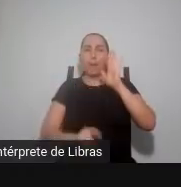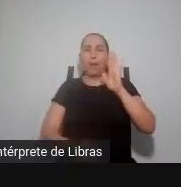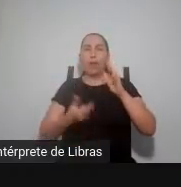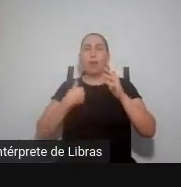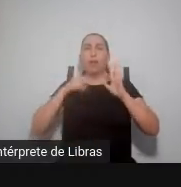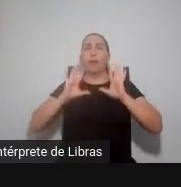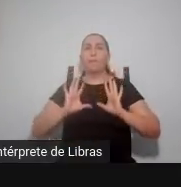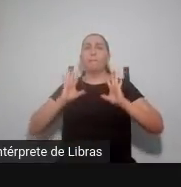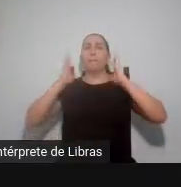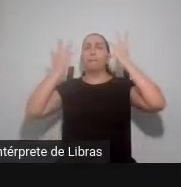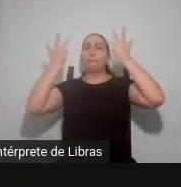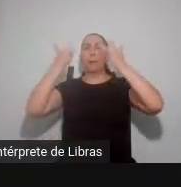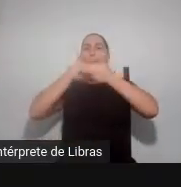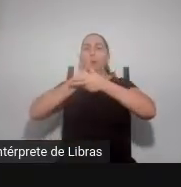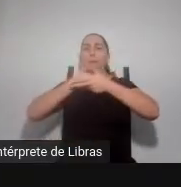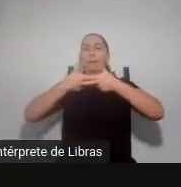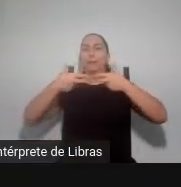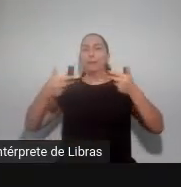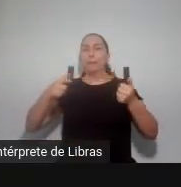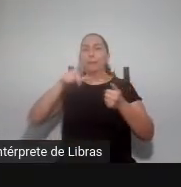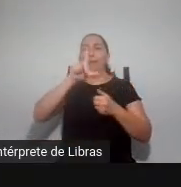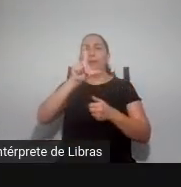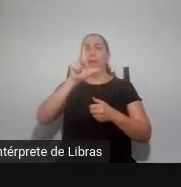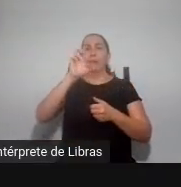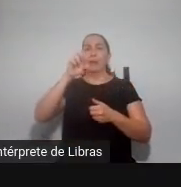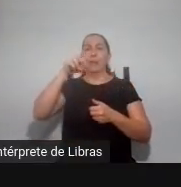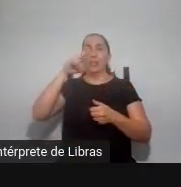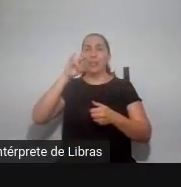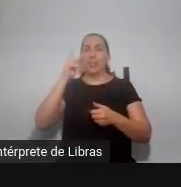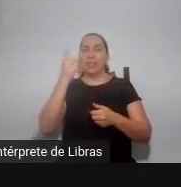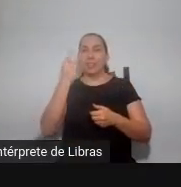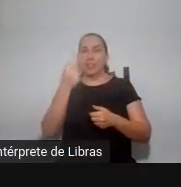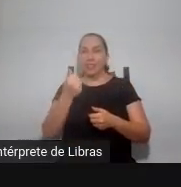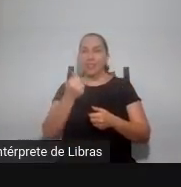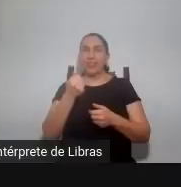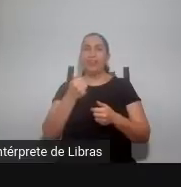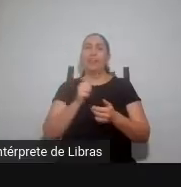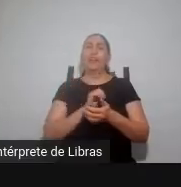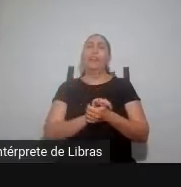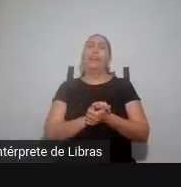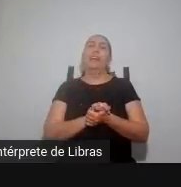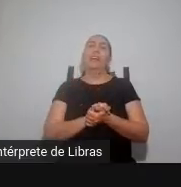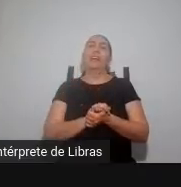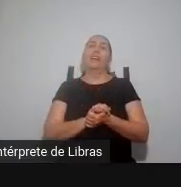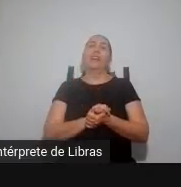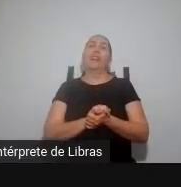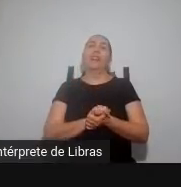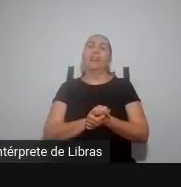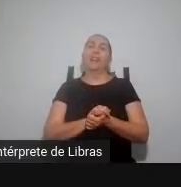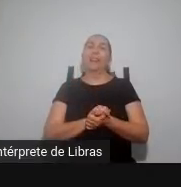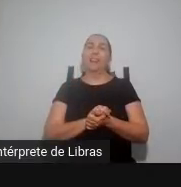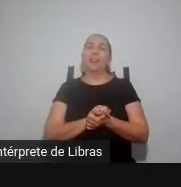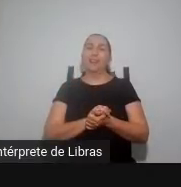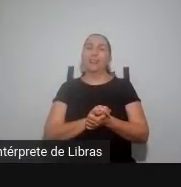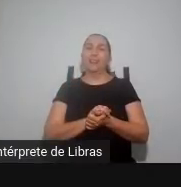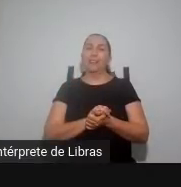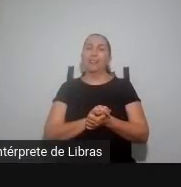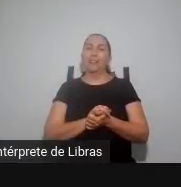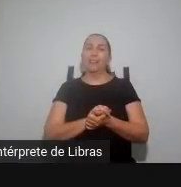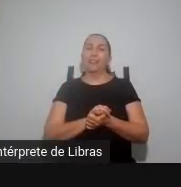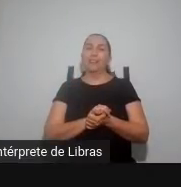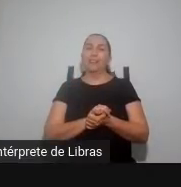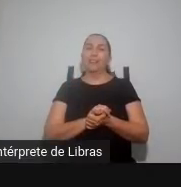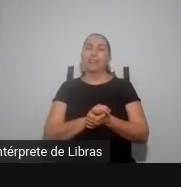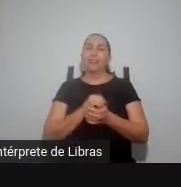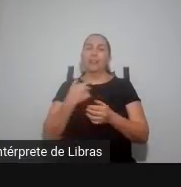amo, filha. Tem uma tal de Leninha, Lataliza, viu? Te vendo aí. É, e é isso, gente, a gente